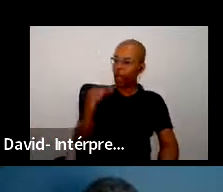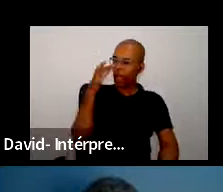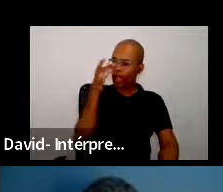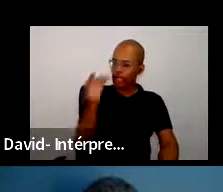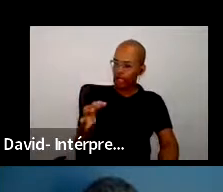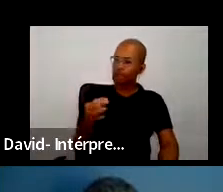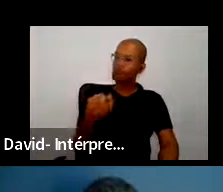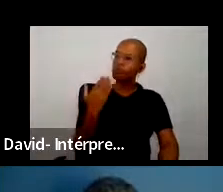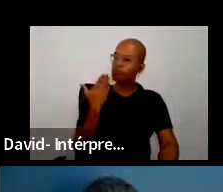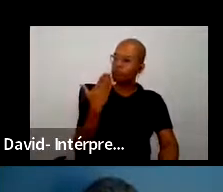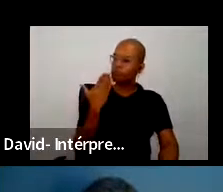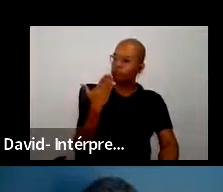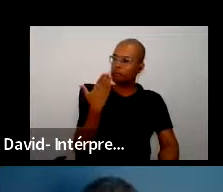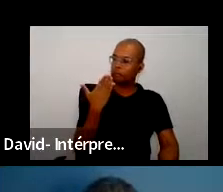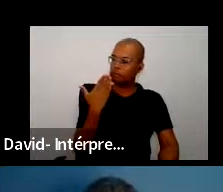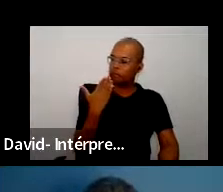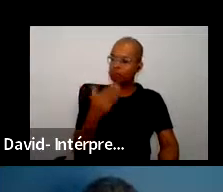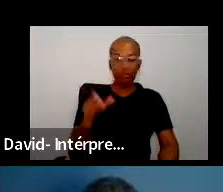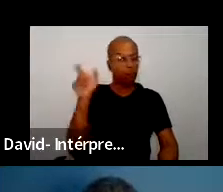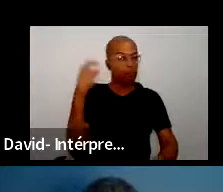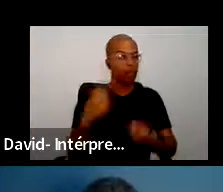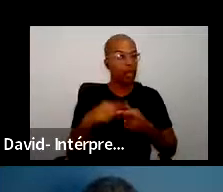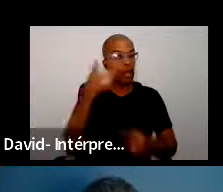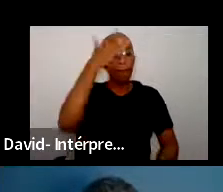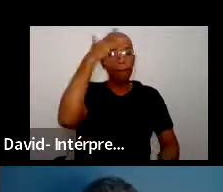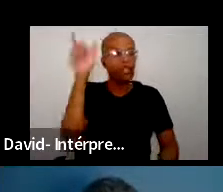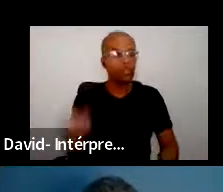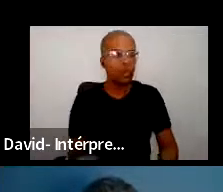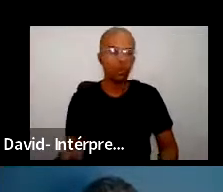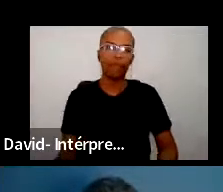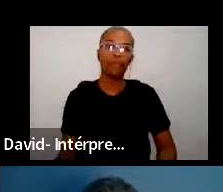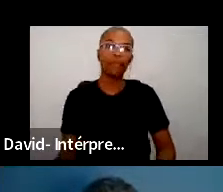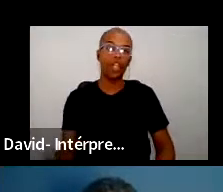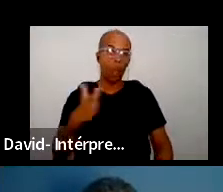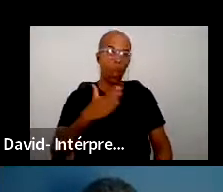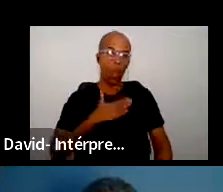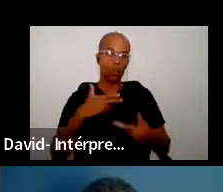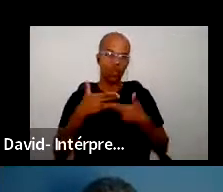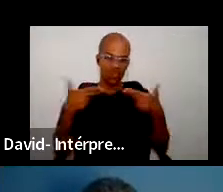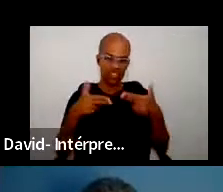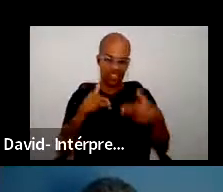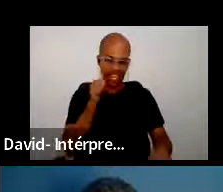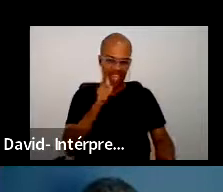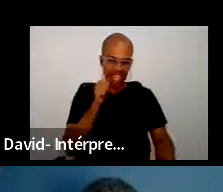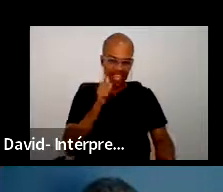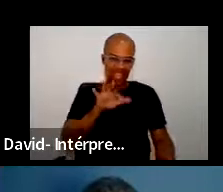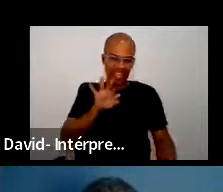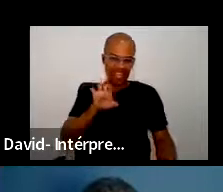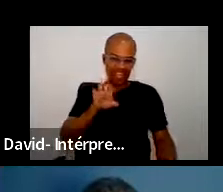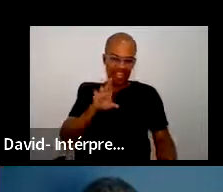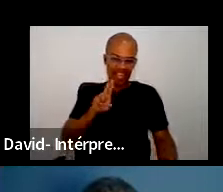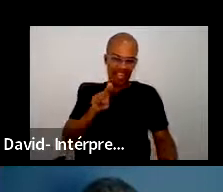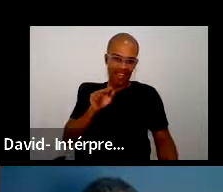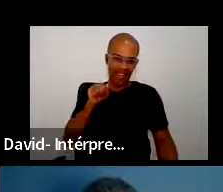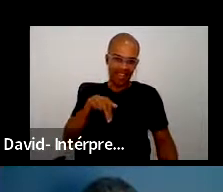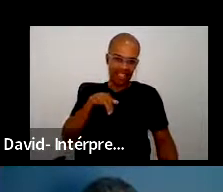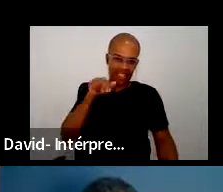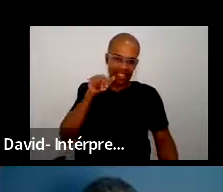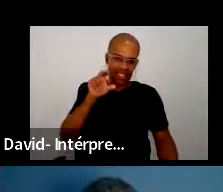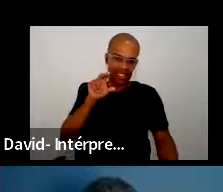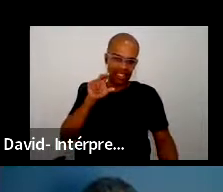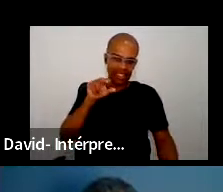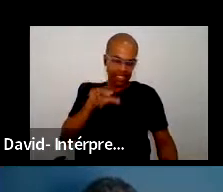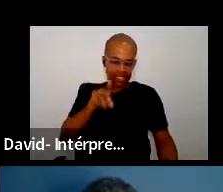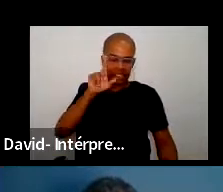fala, né, como uma pessoa. Eu gosto muito daquela citação da Fernanda, quando naquele texto que a gente escreveu,